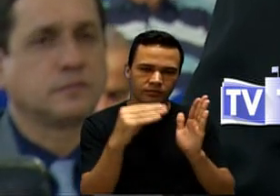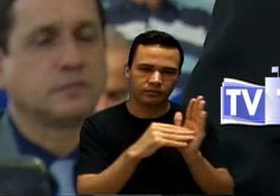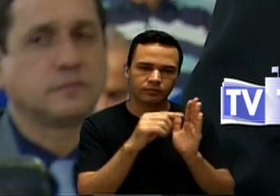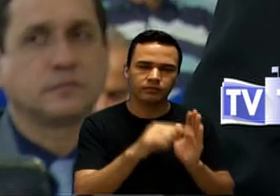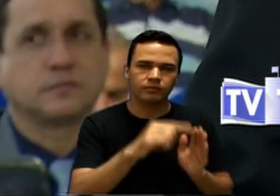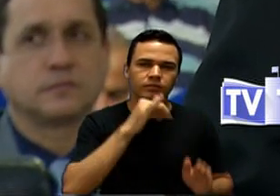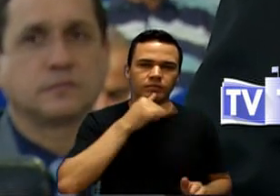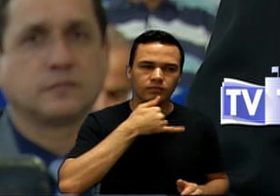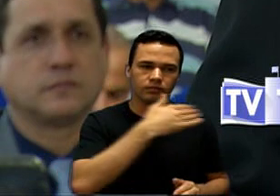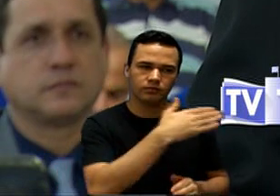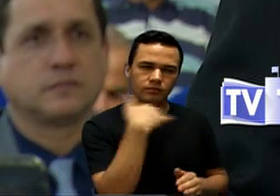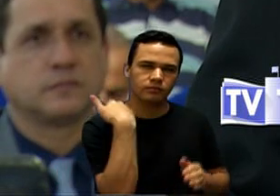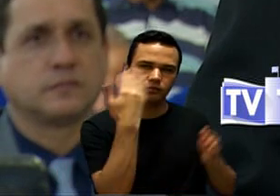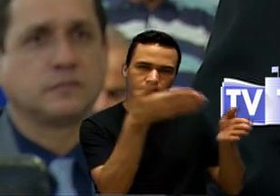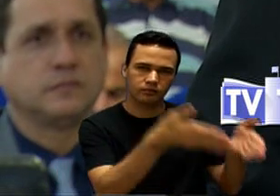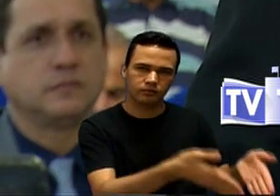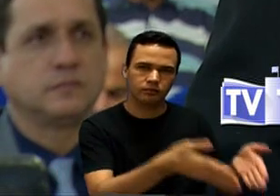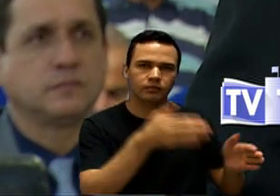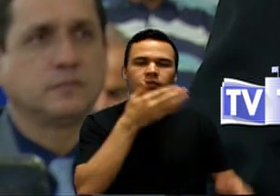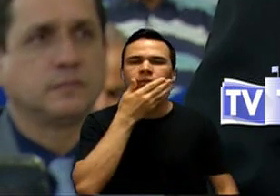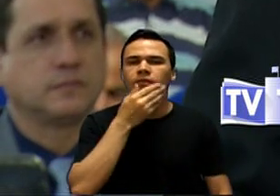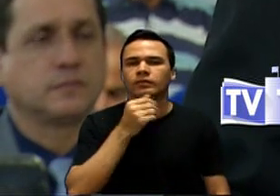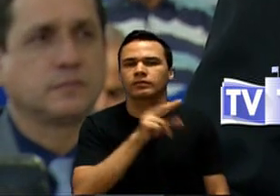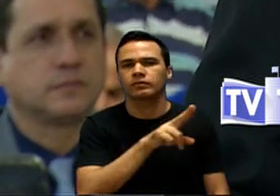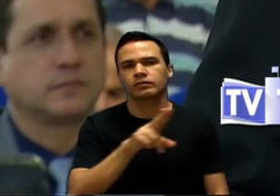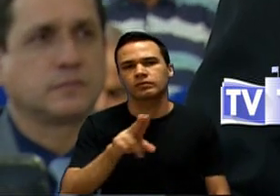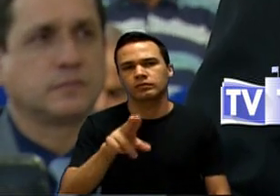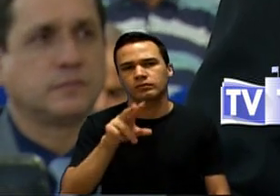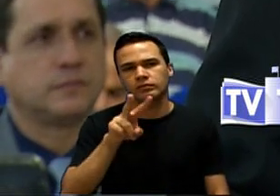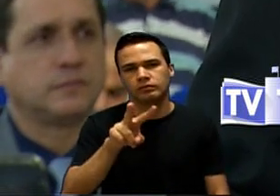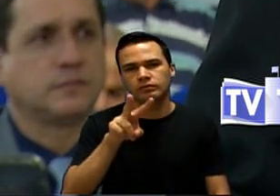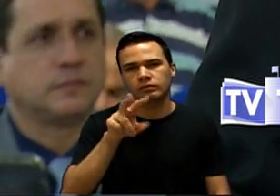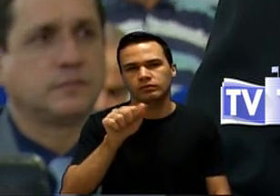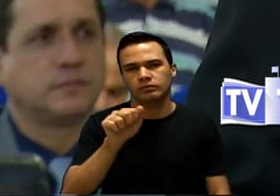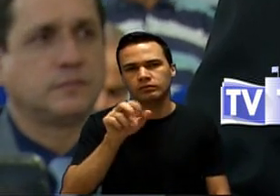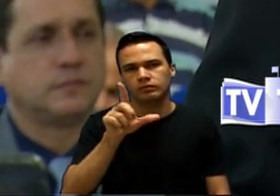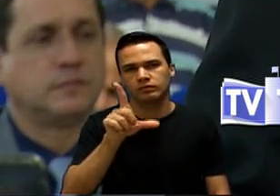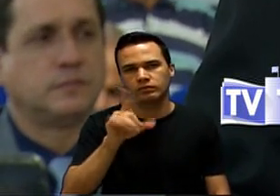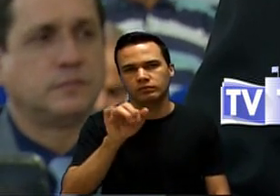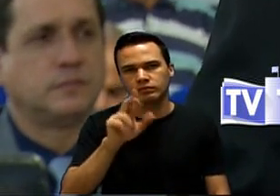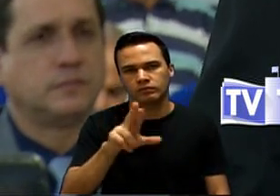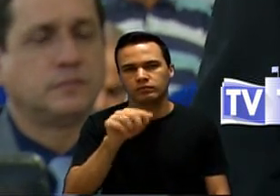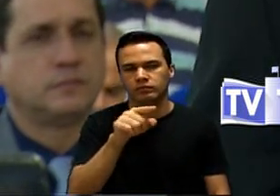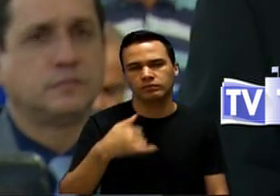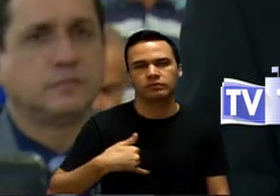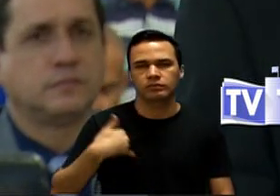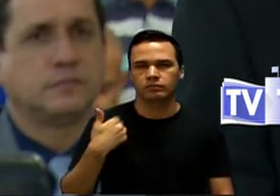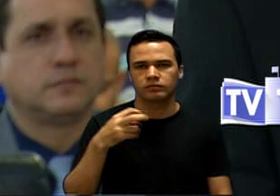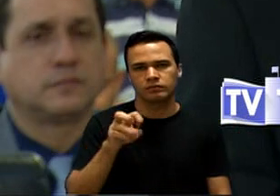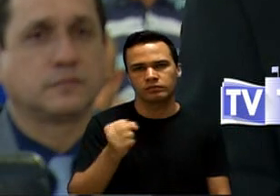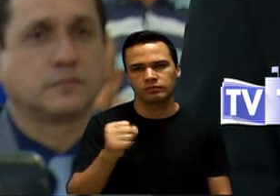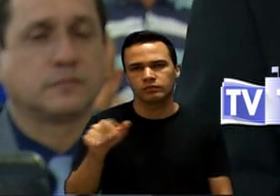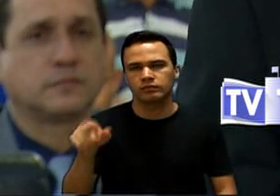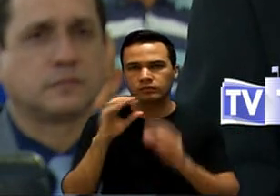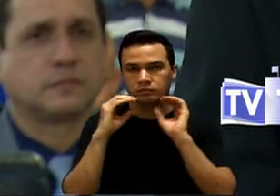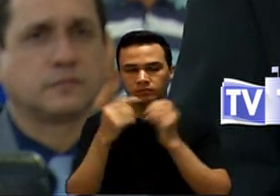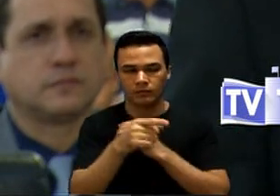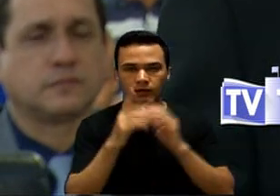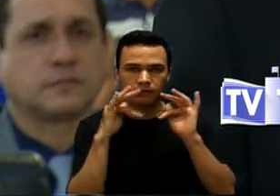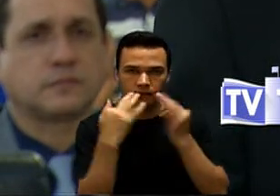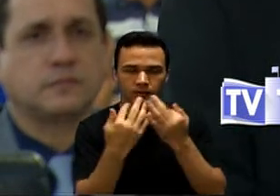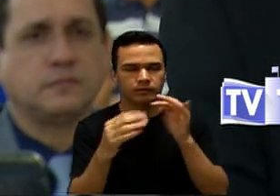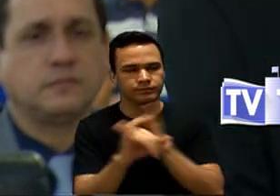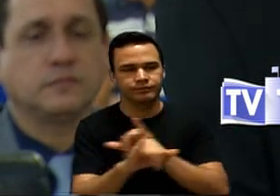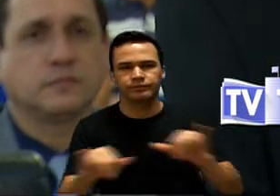sessão. Voto de profundo pesar pelo falecimento do senhor Valdir Monteiro, aos 58 anos de idade. Que do deliberado pela casa, se